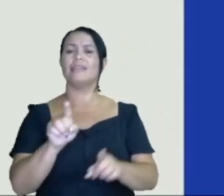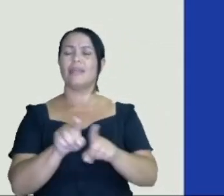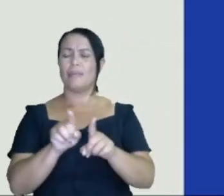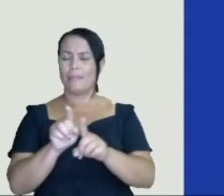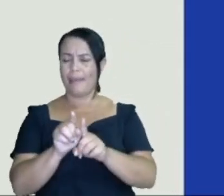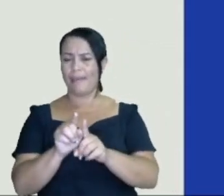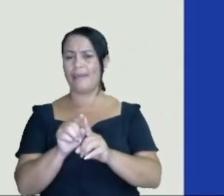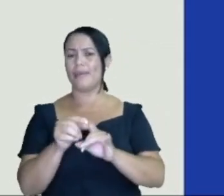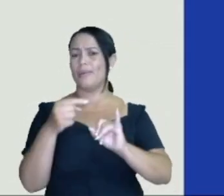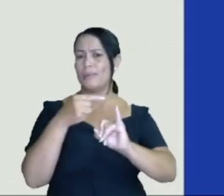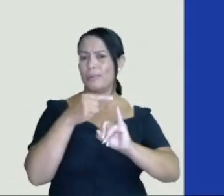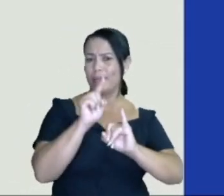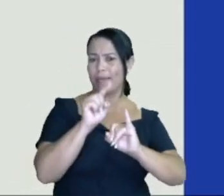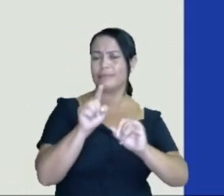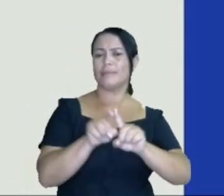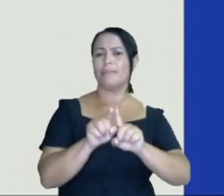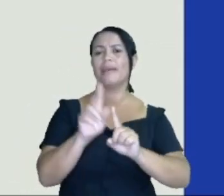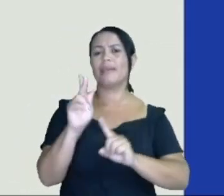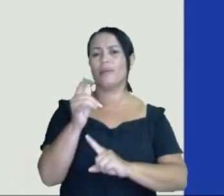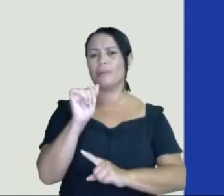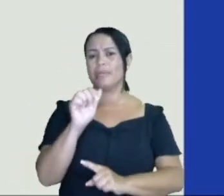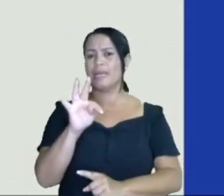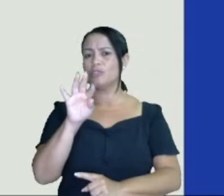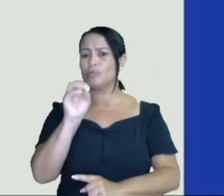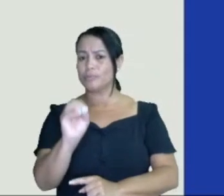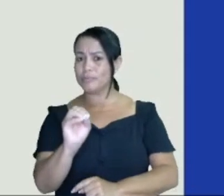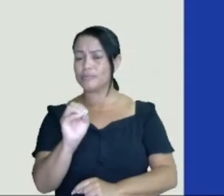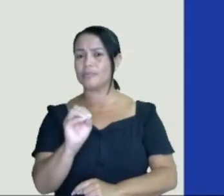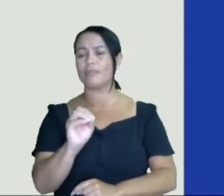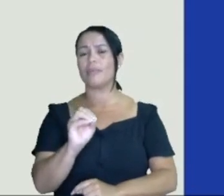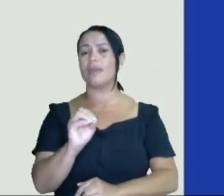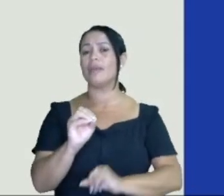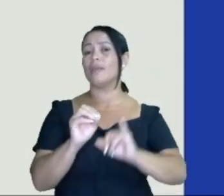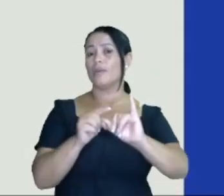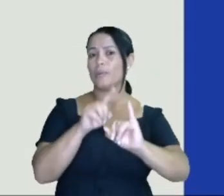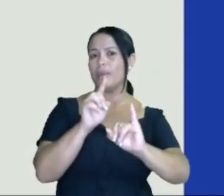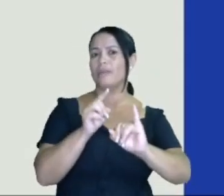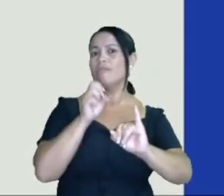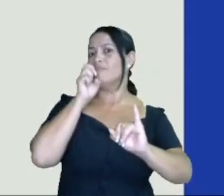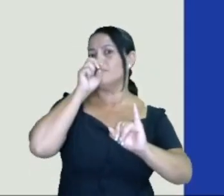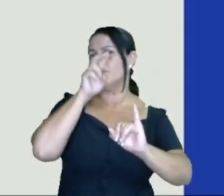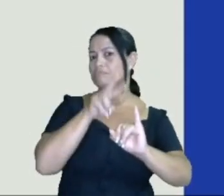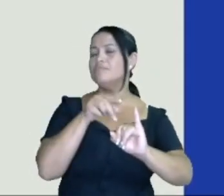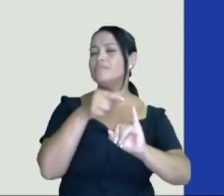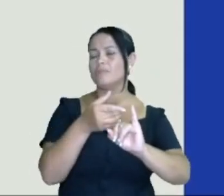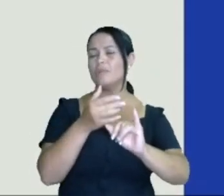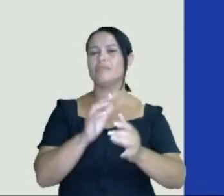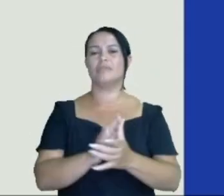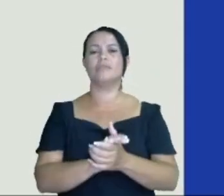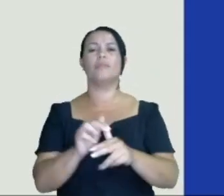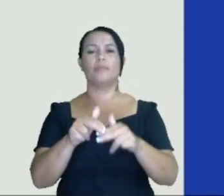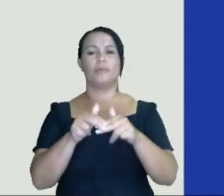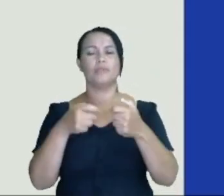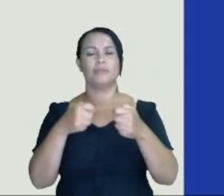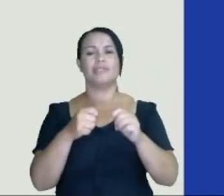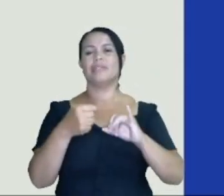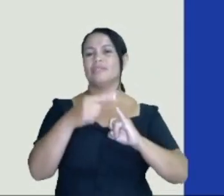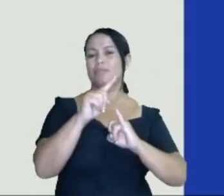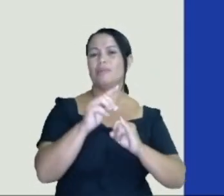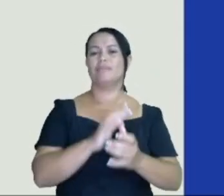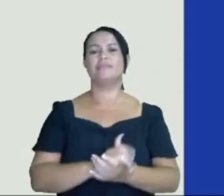acentua-se, é também um hiato, né? E o i é tônico. Jacareí é a sílaba mais